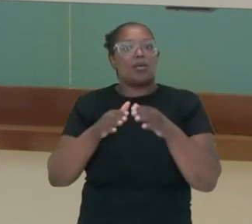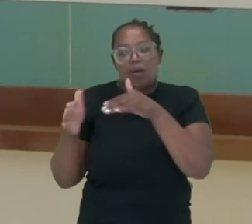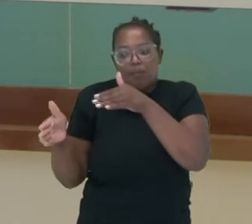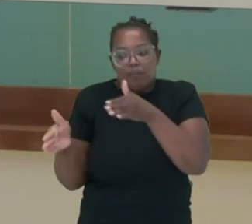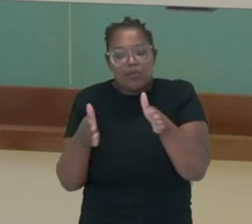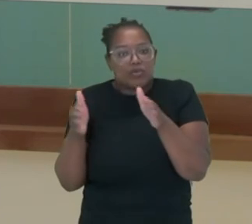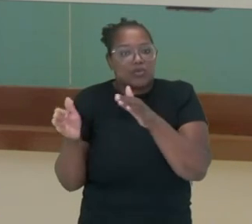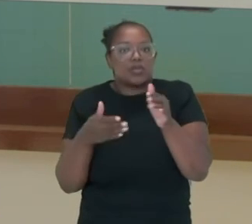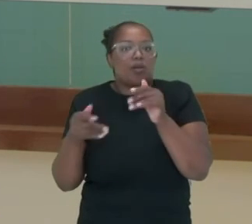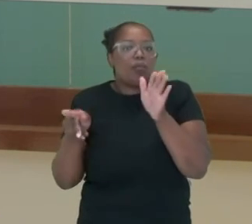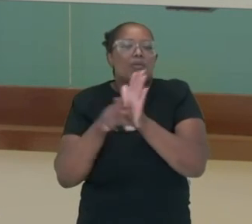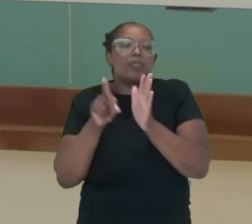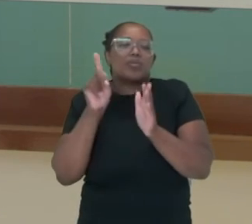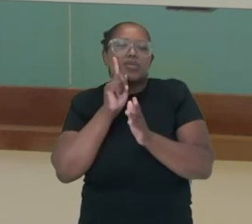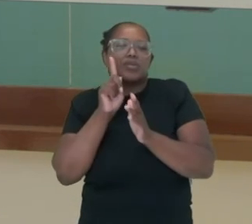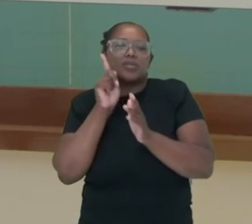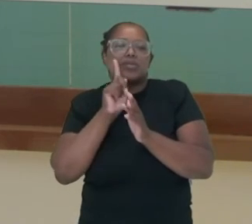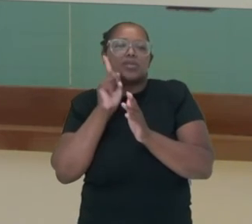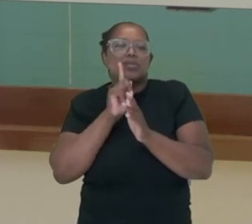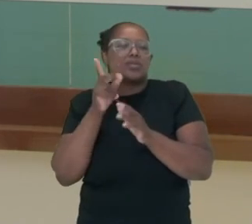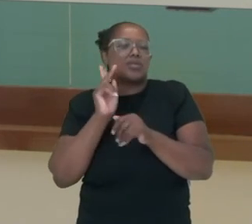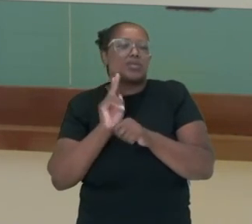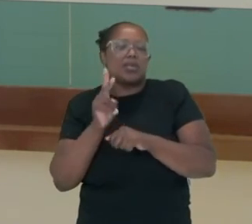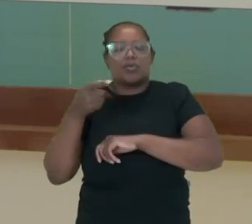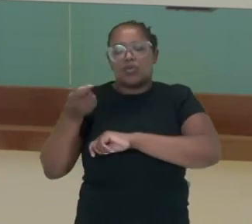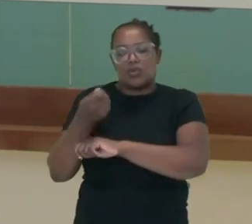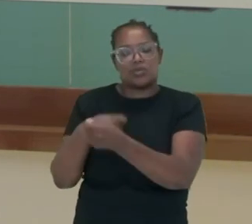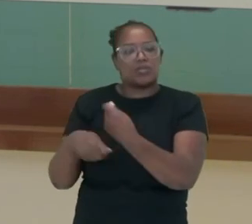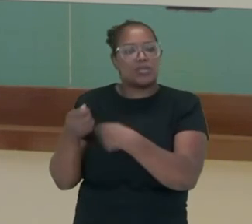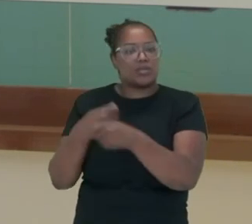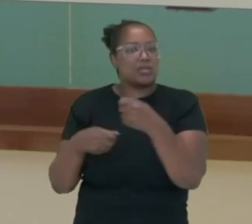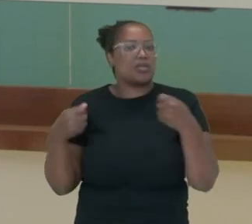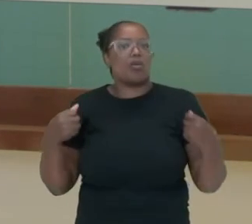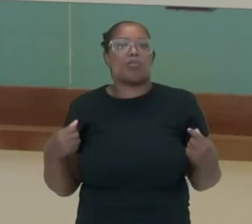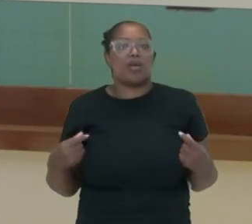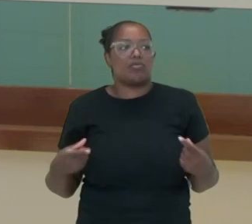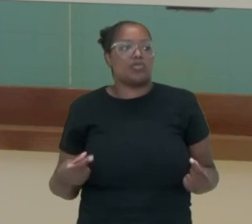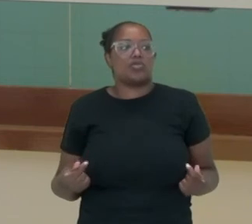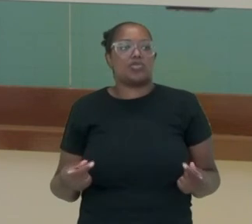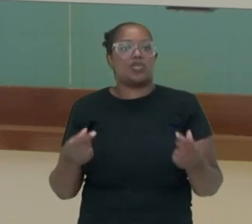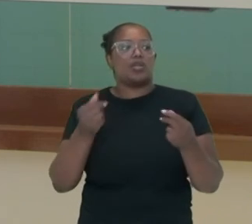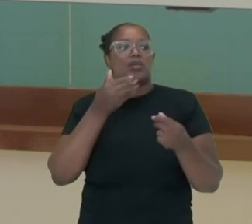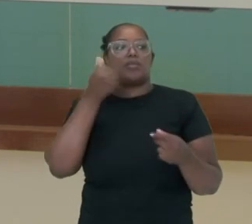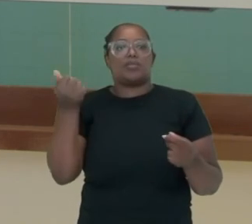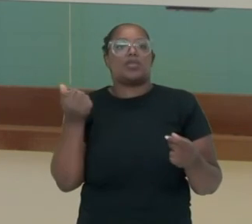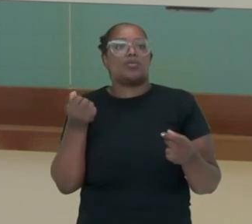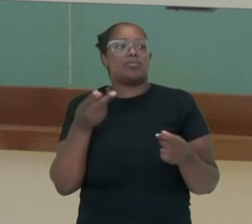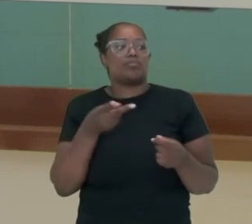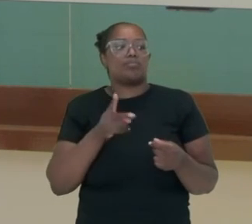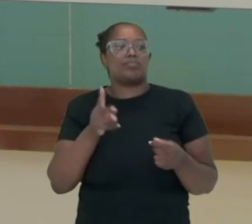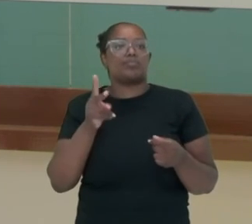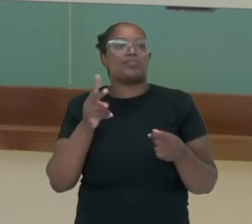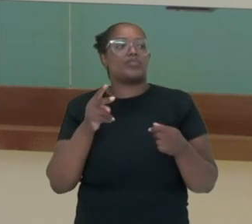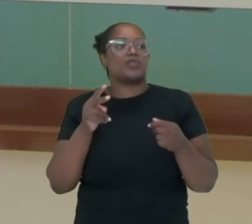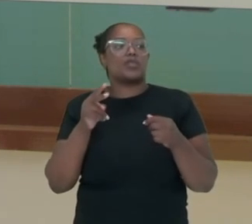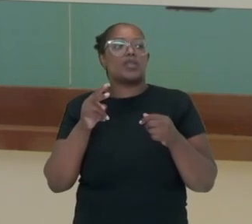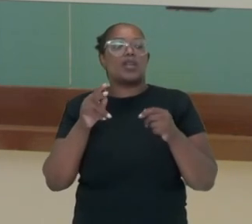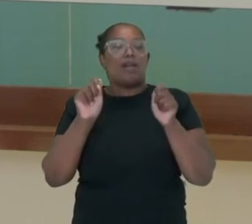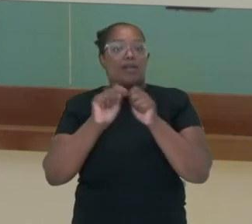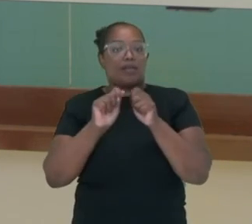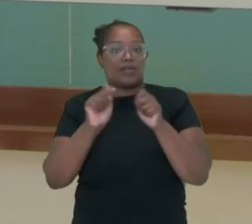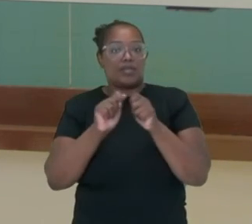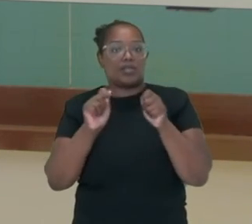produção norte-americana, que sempre contava com capital de giro, e a União Soviética focando muito na estrutura bélica. Isso fez com